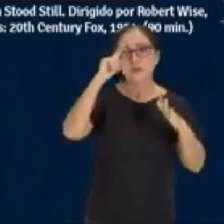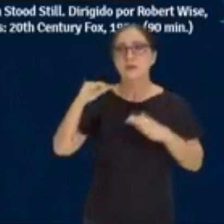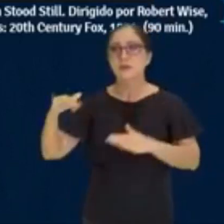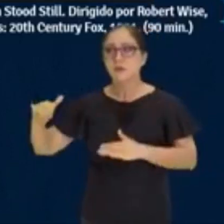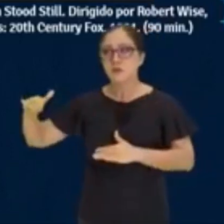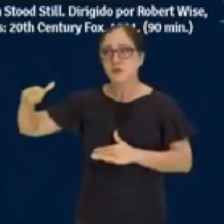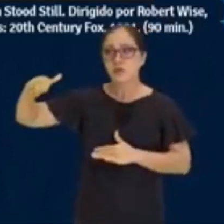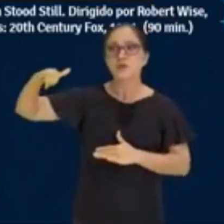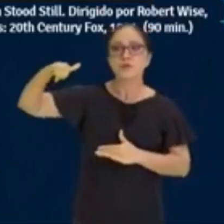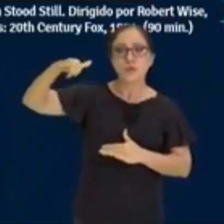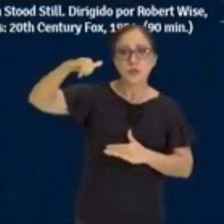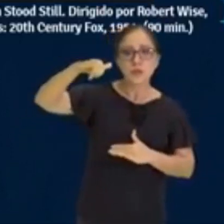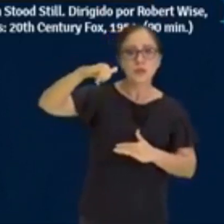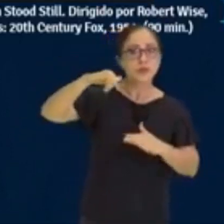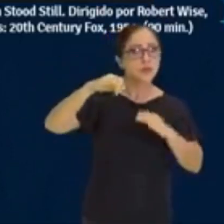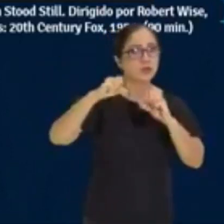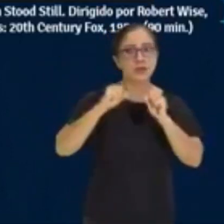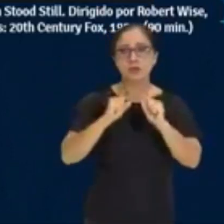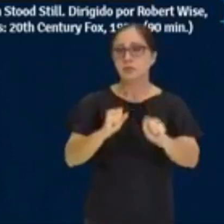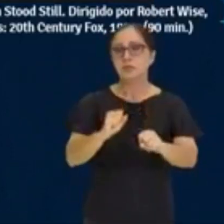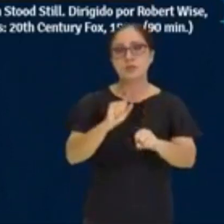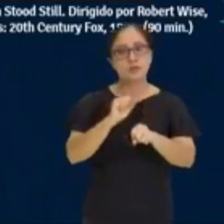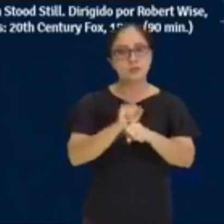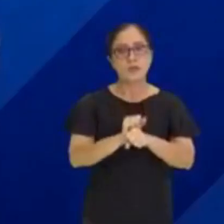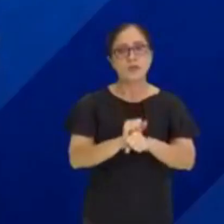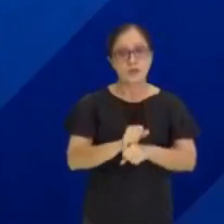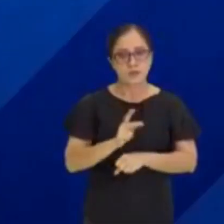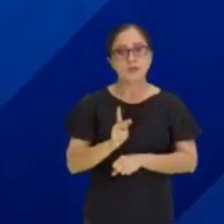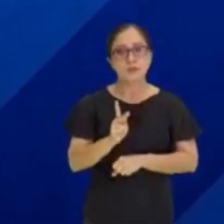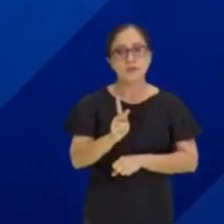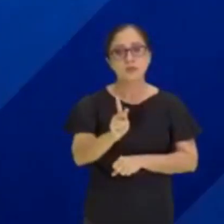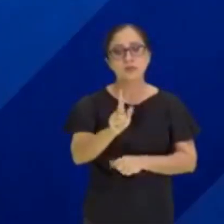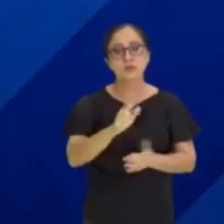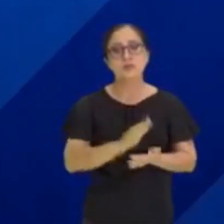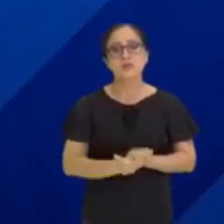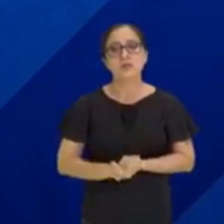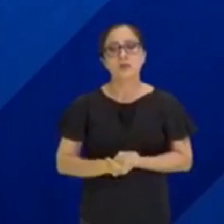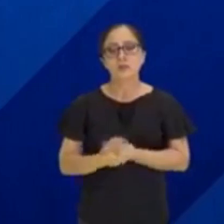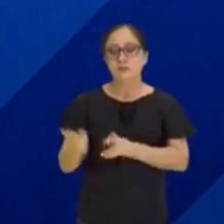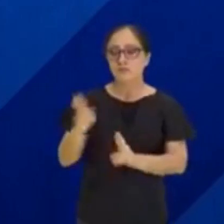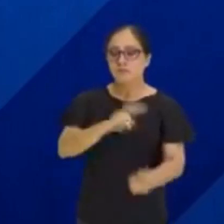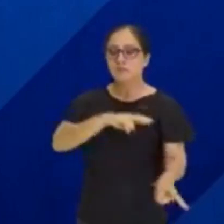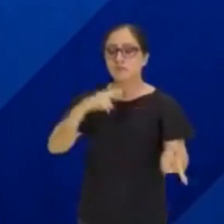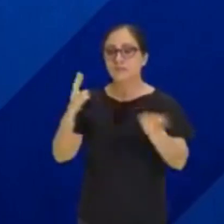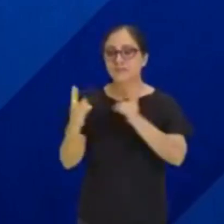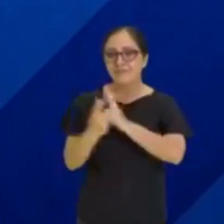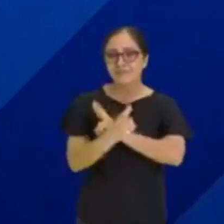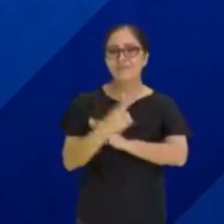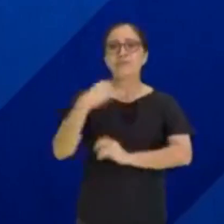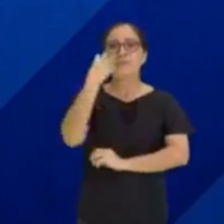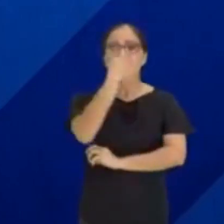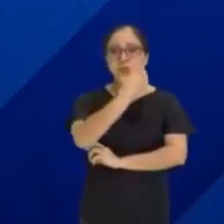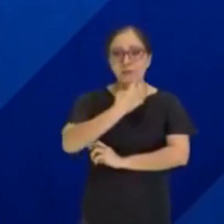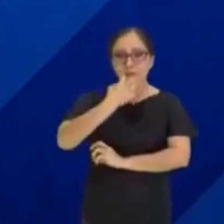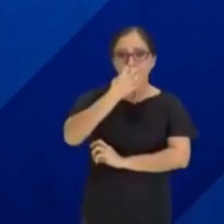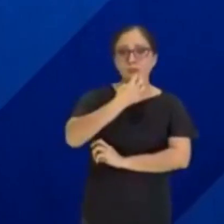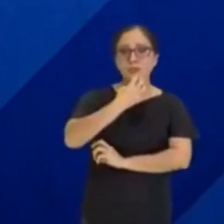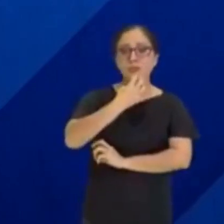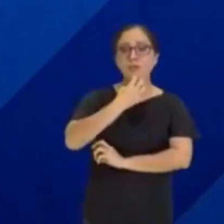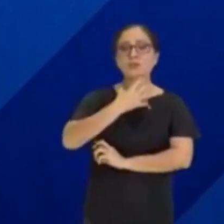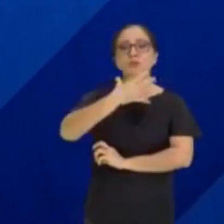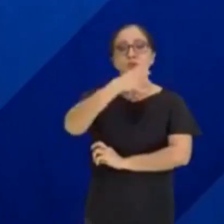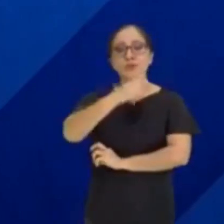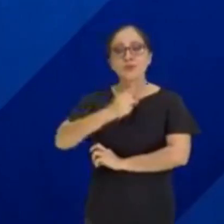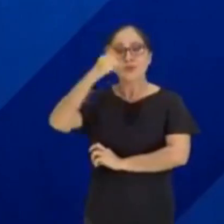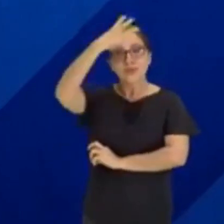em voo. Observem, né? Olha só a relação, então, da letra da música, da